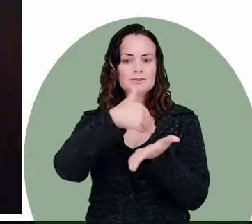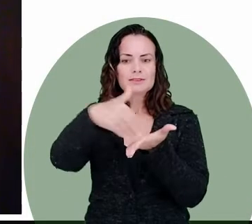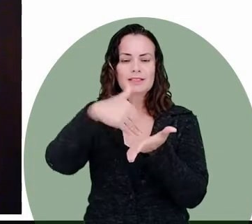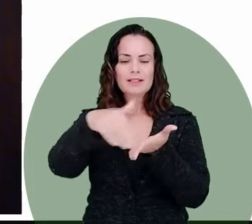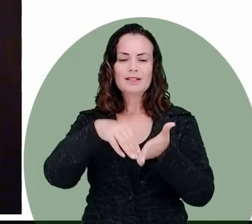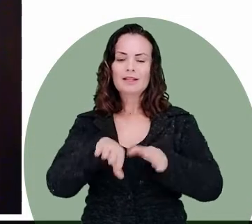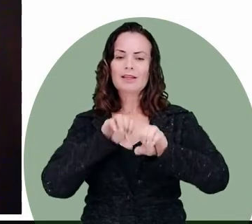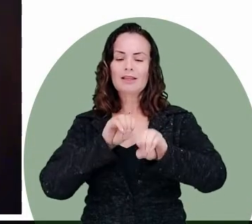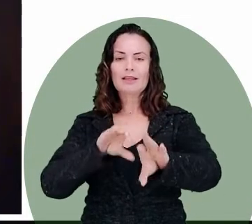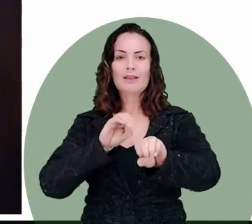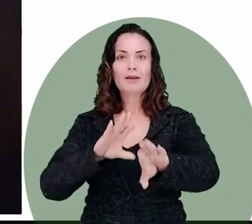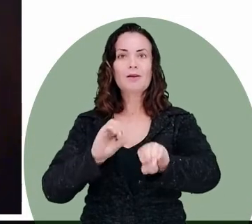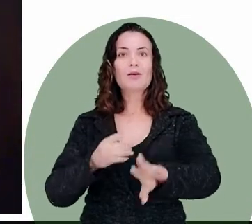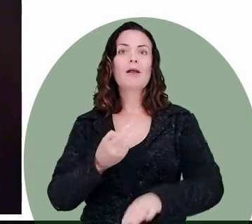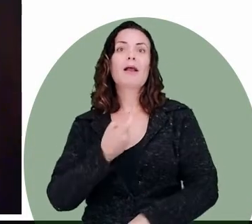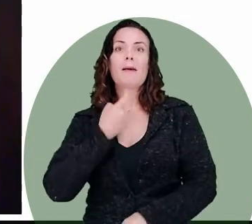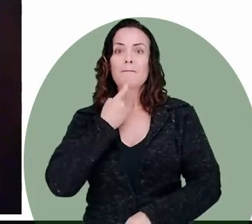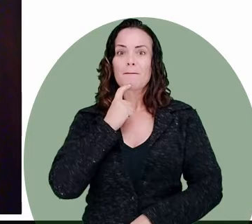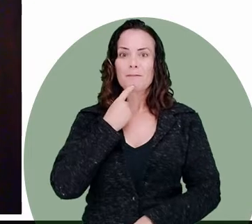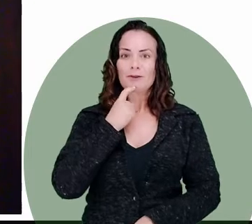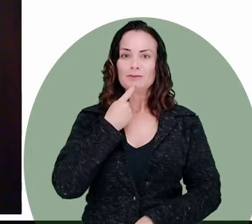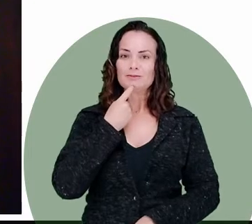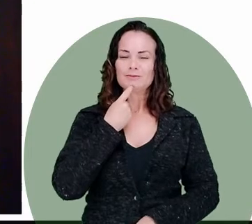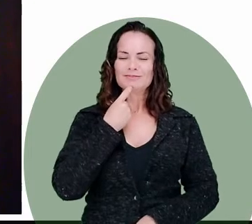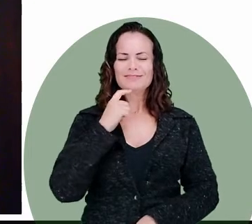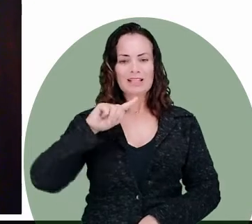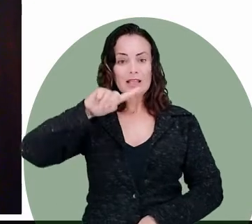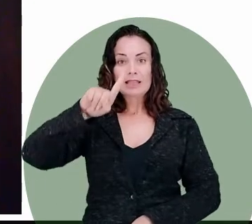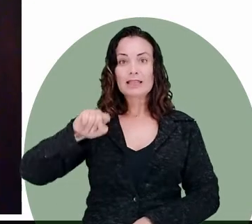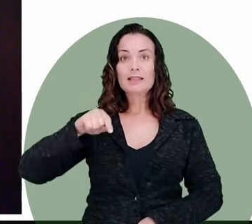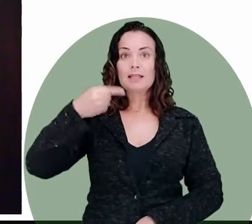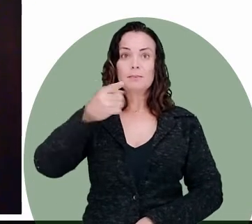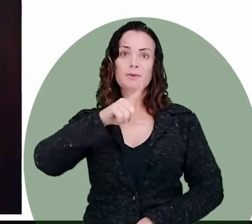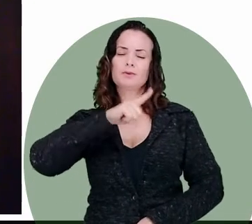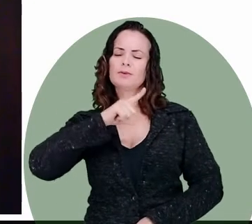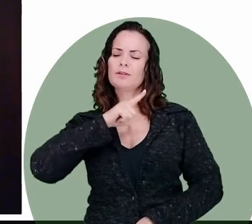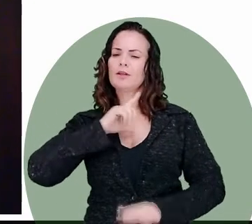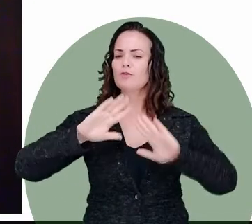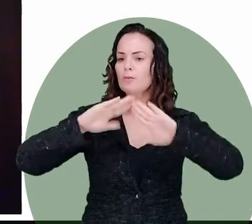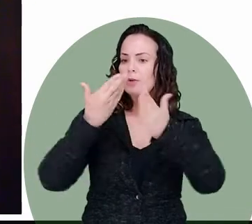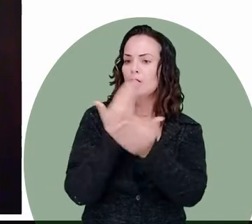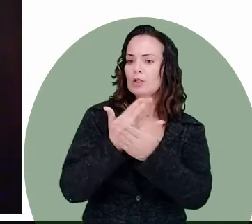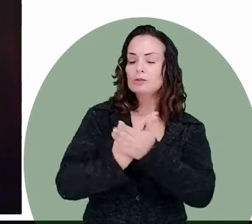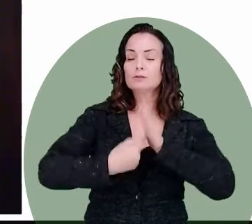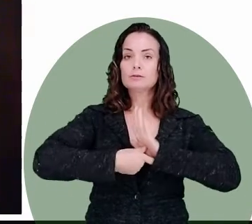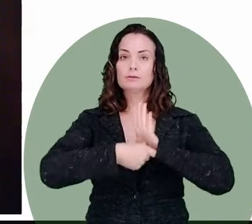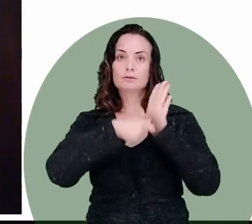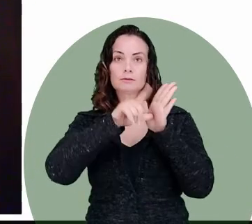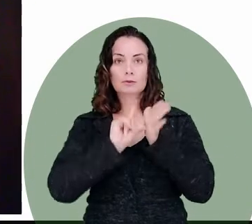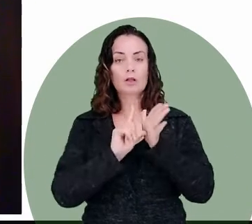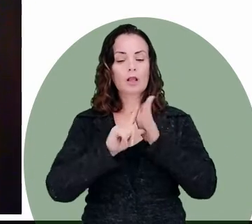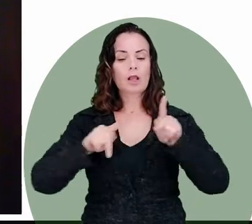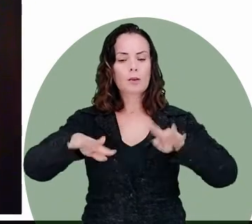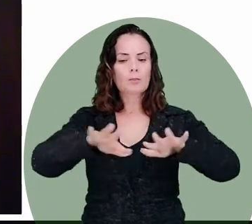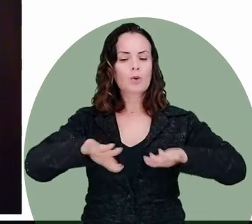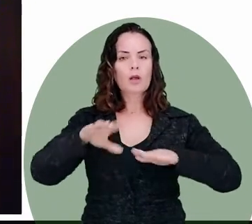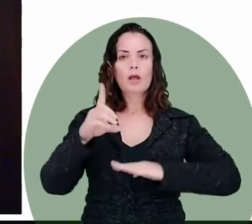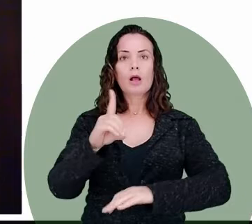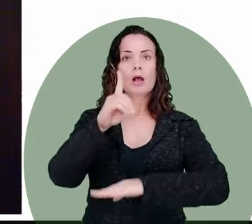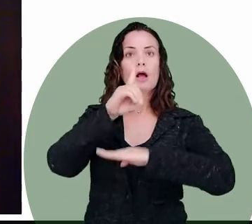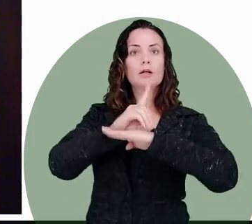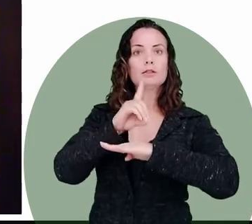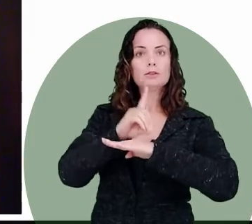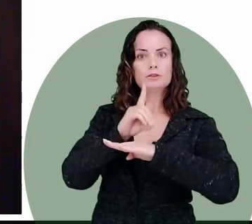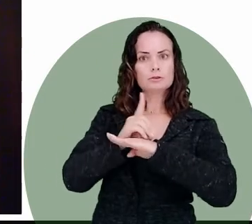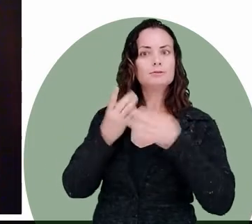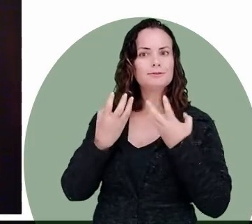como parte da Secretaria de Educação. Depois teve uma escola, uma pré-escola pública. A diretora